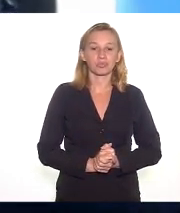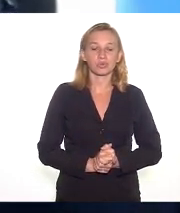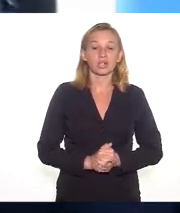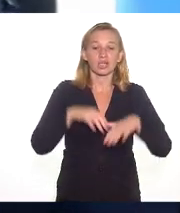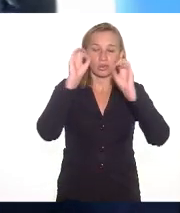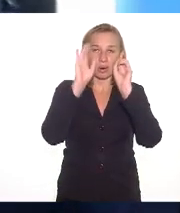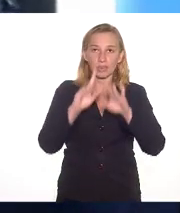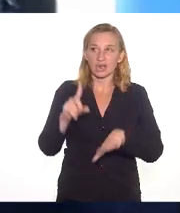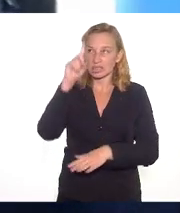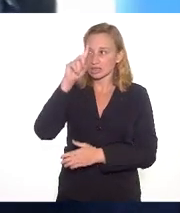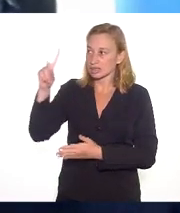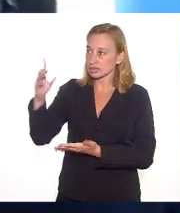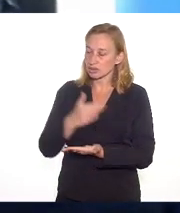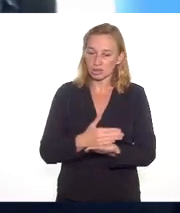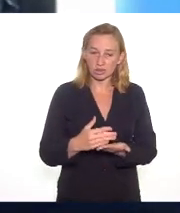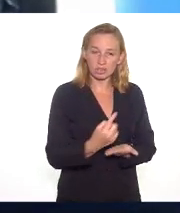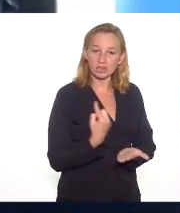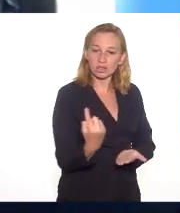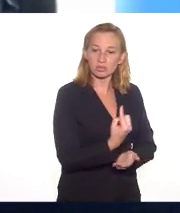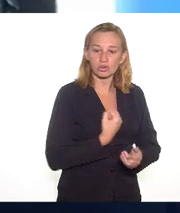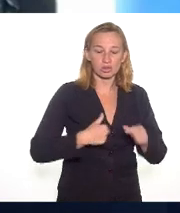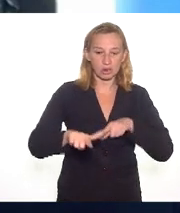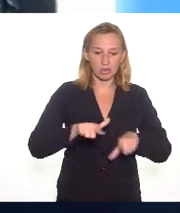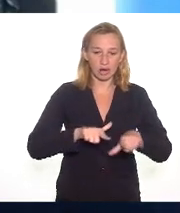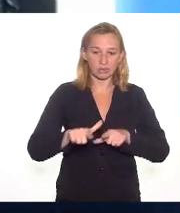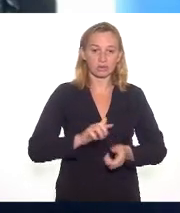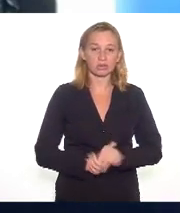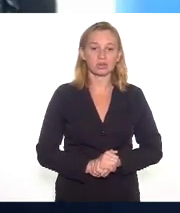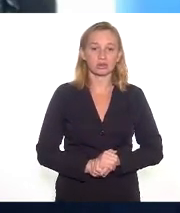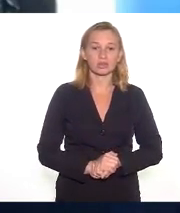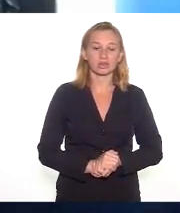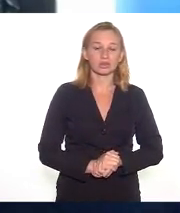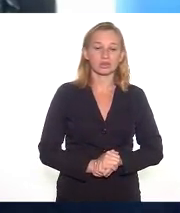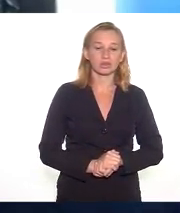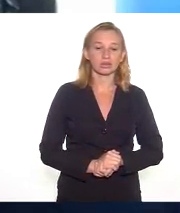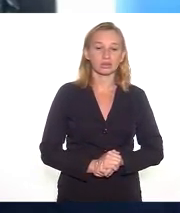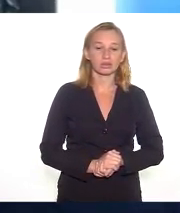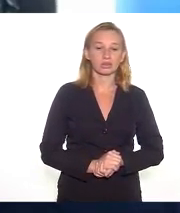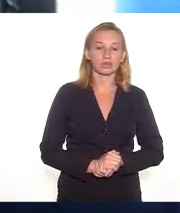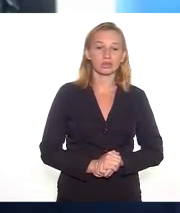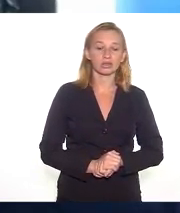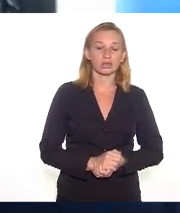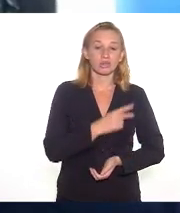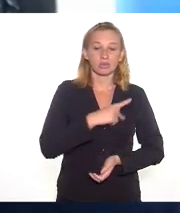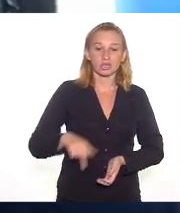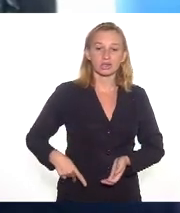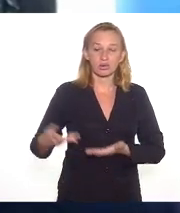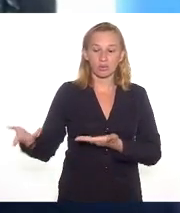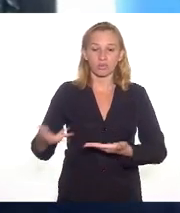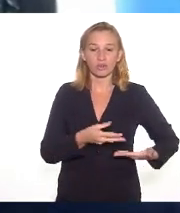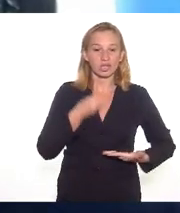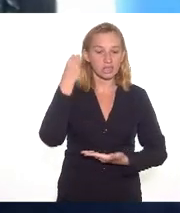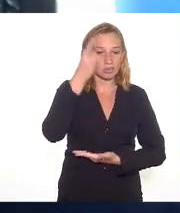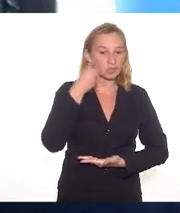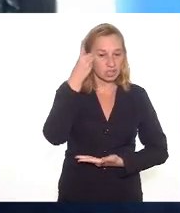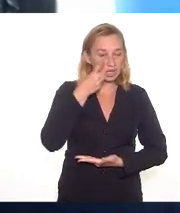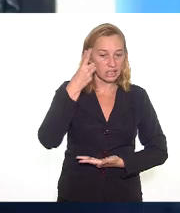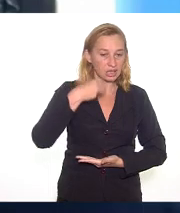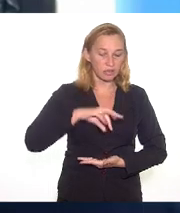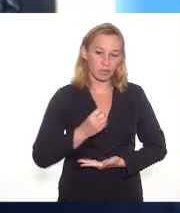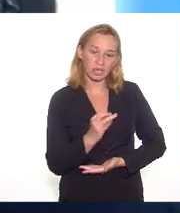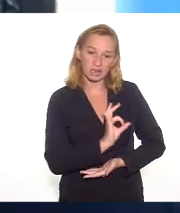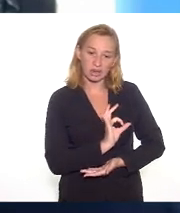Havendo número legal e sob a proteção de Deus, iniciamos nossos trabalhos. Está aberta a sessão. A presidência convida a senhora deputada Marta Rocha para